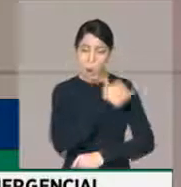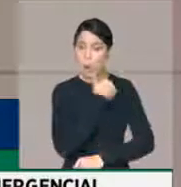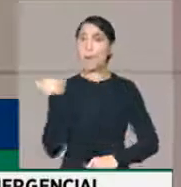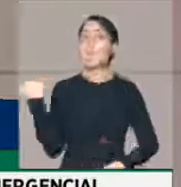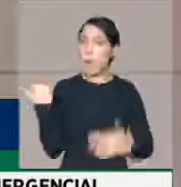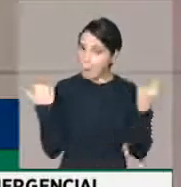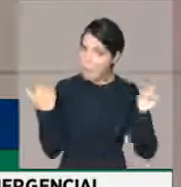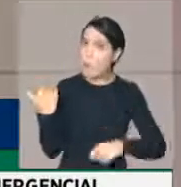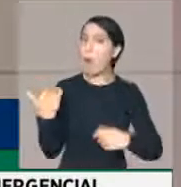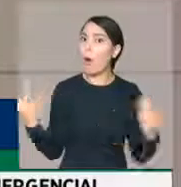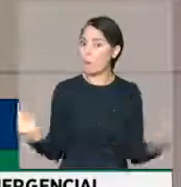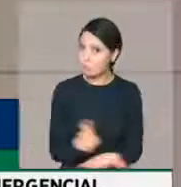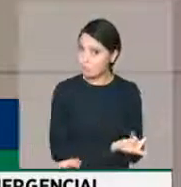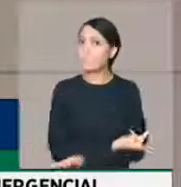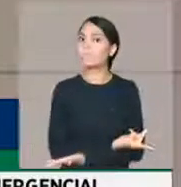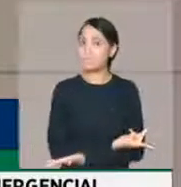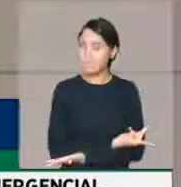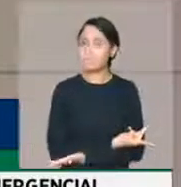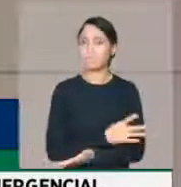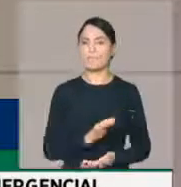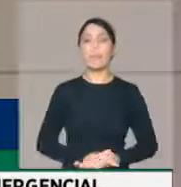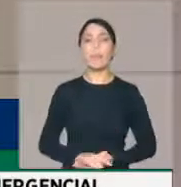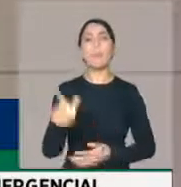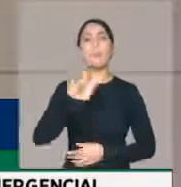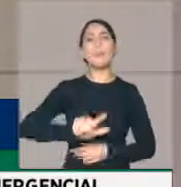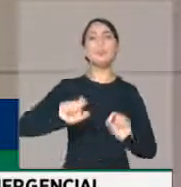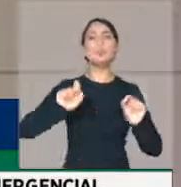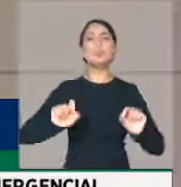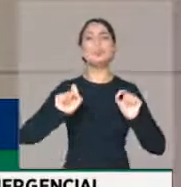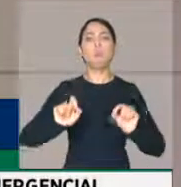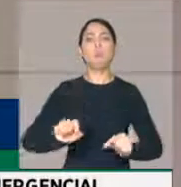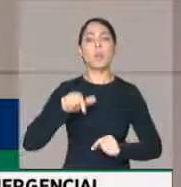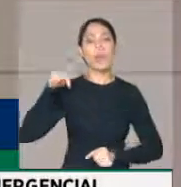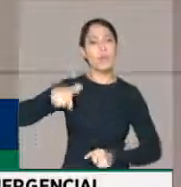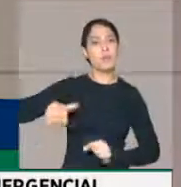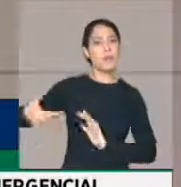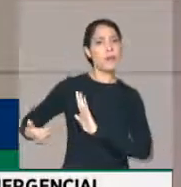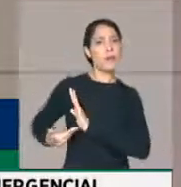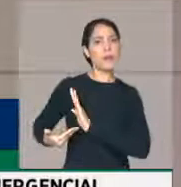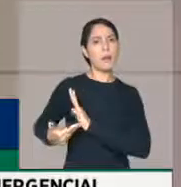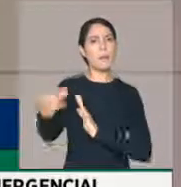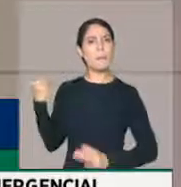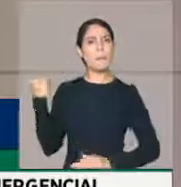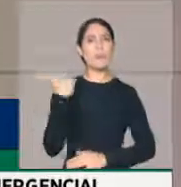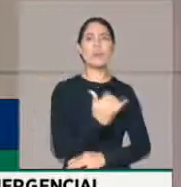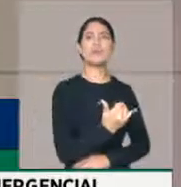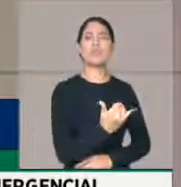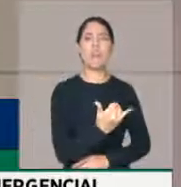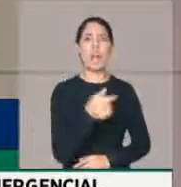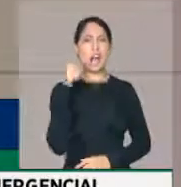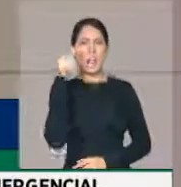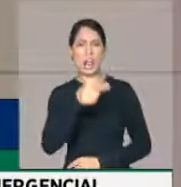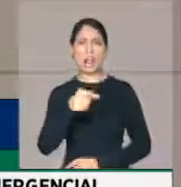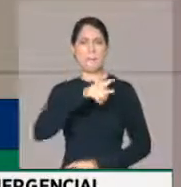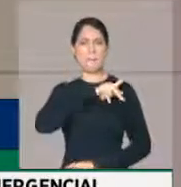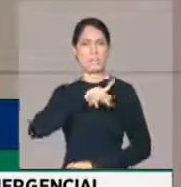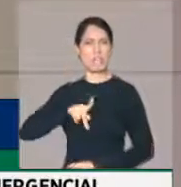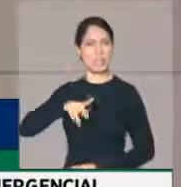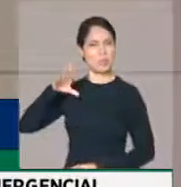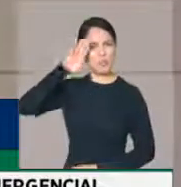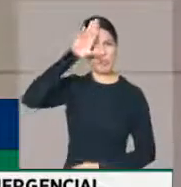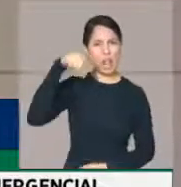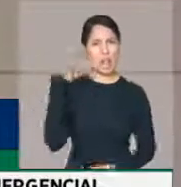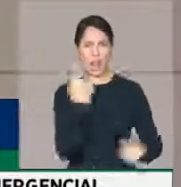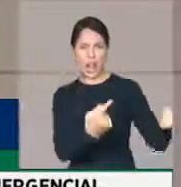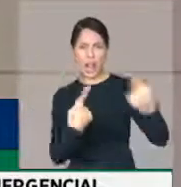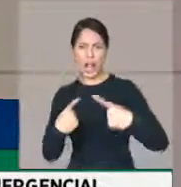Casa Legislativa, a Câmara precisa se manifestar, dizendo para o presidente que não aceitaremos ameaças ao Supremo Tribunal